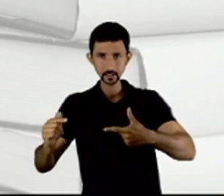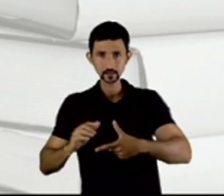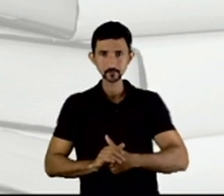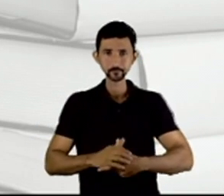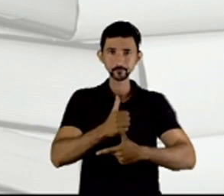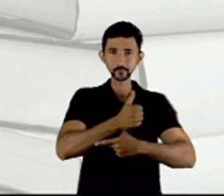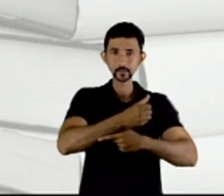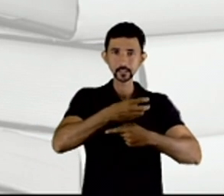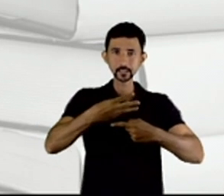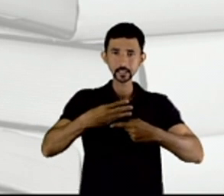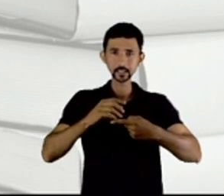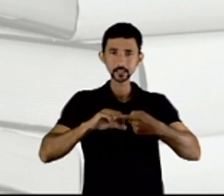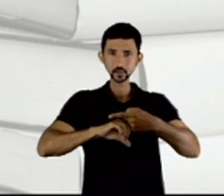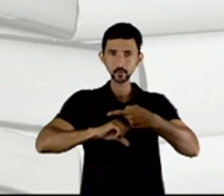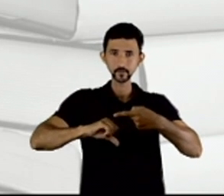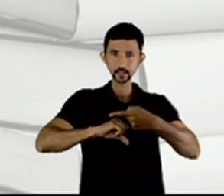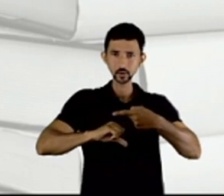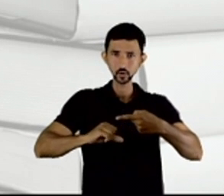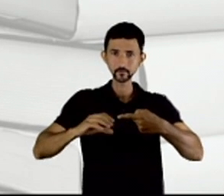13,99 avos,